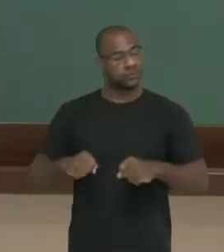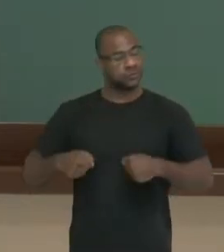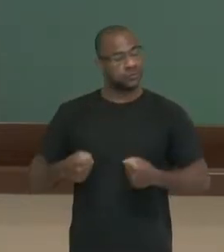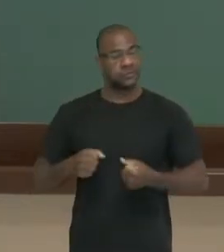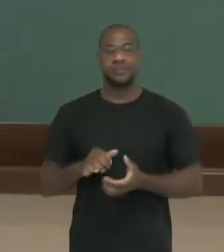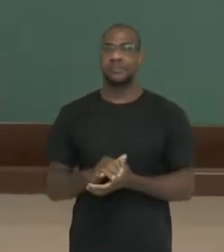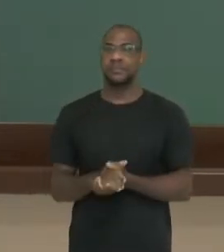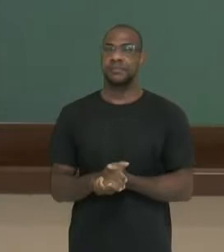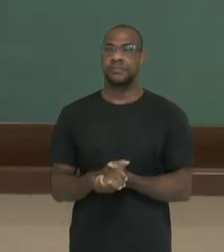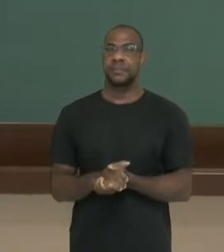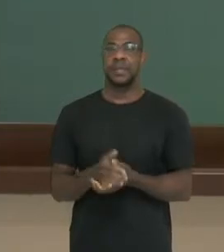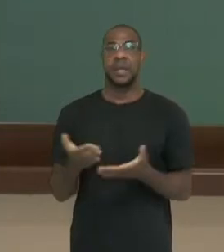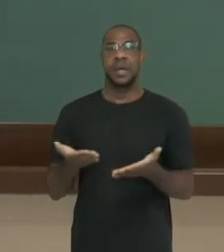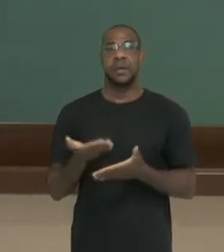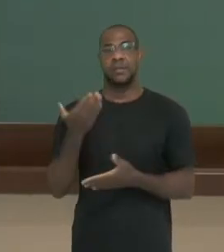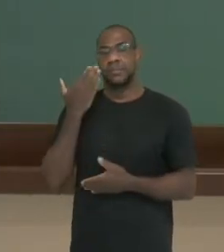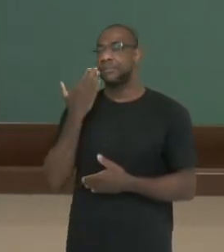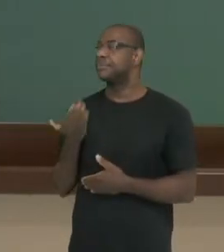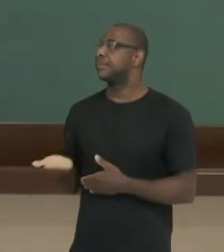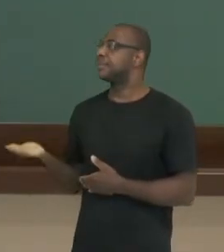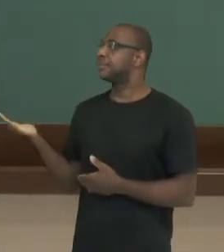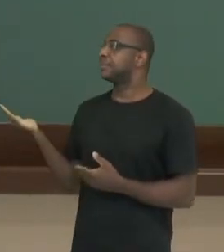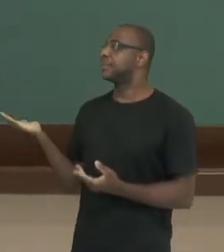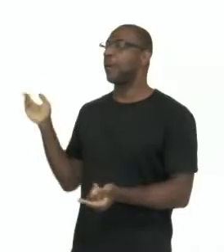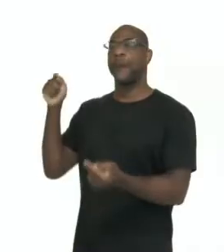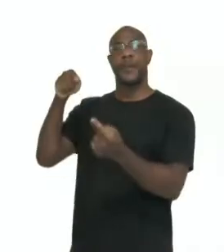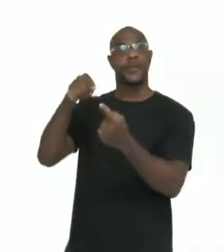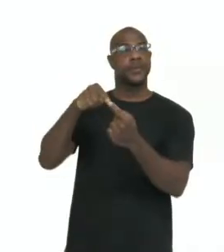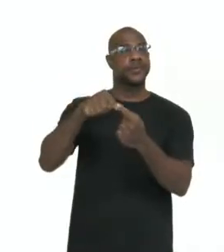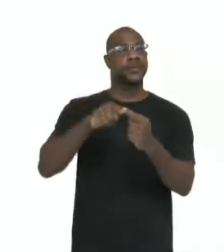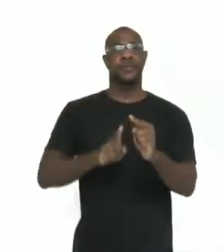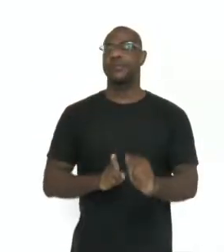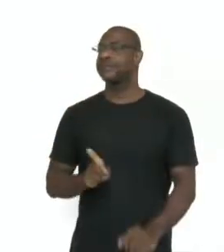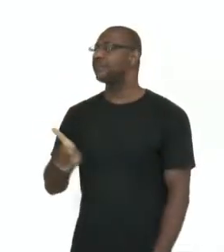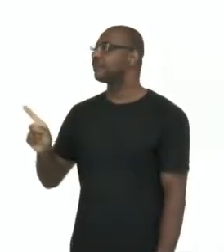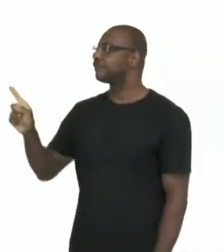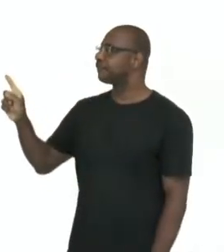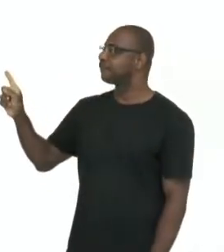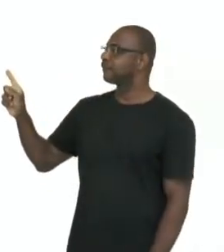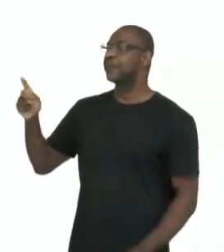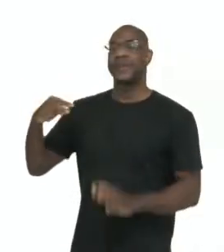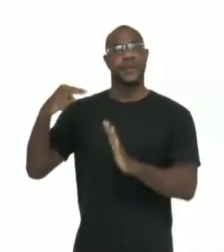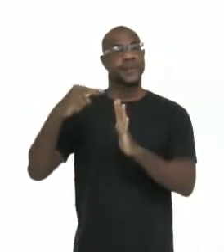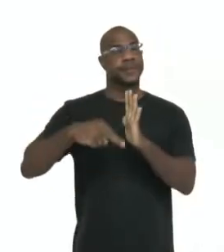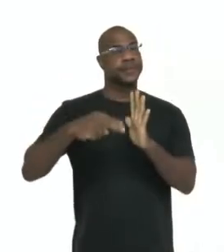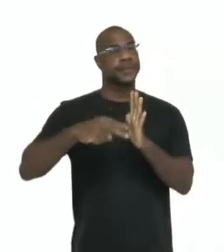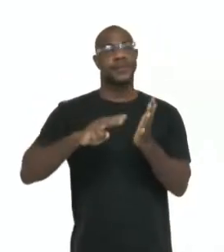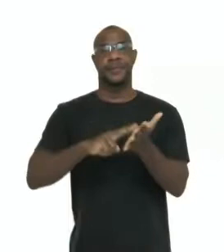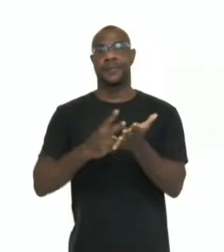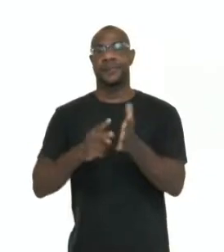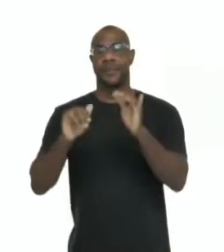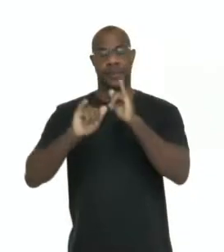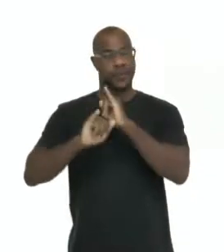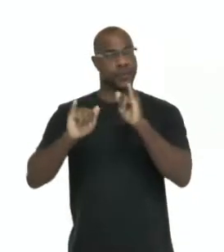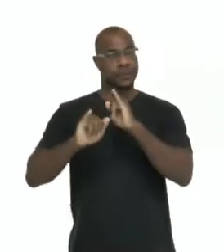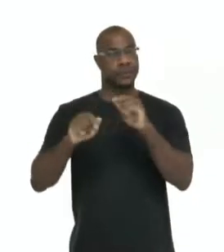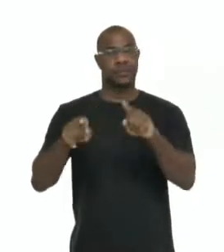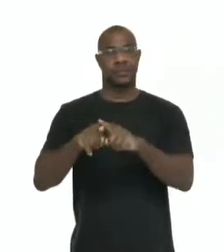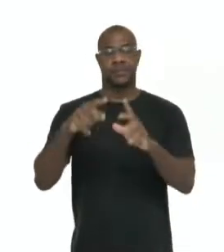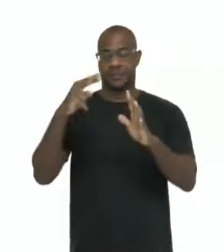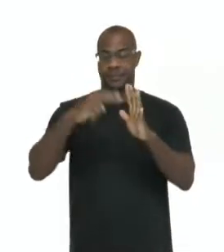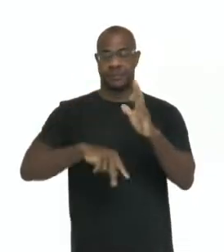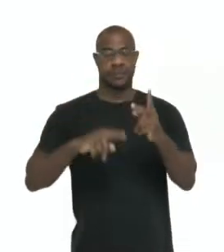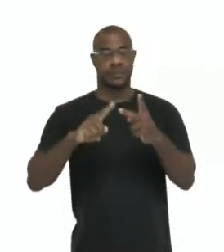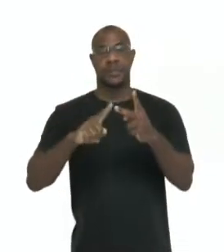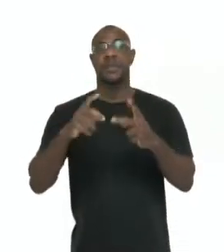estudos. Então vamos ver aqui quais são os nossos objetivos. Percebam que nós vamos fazer a leitura e a interpretação de uma notícia e analisar